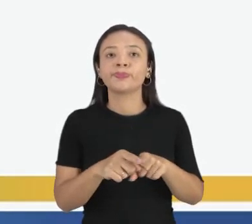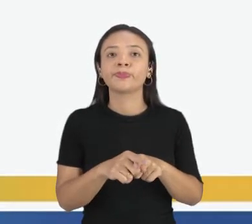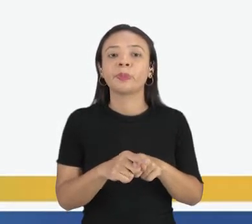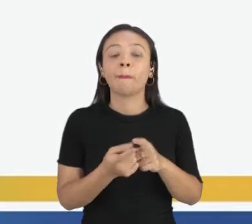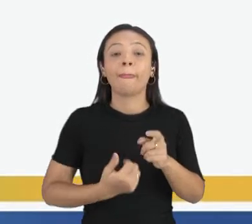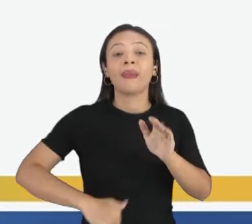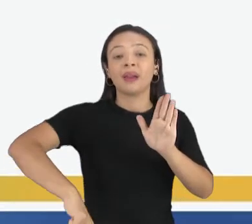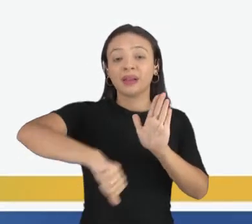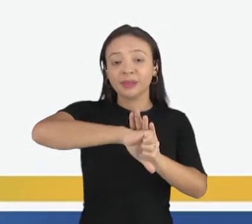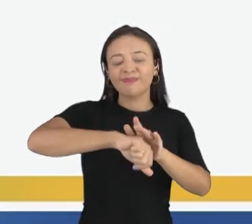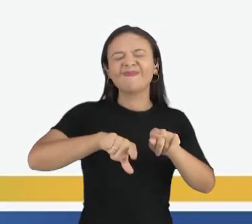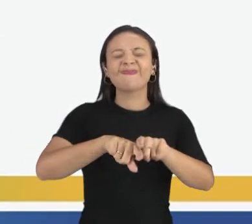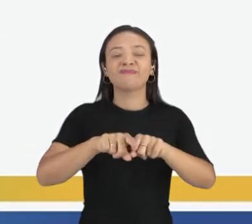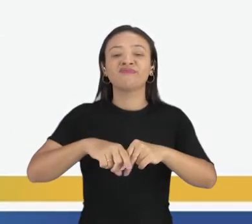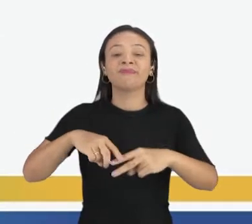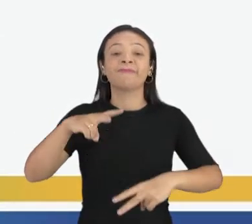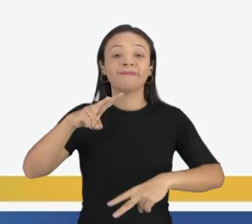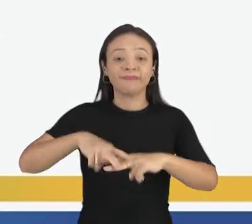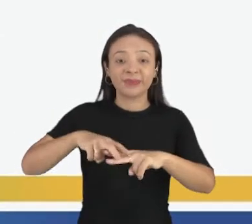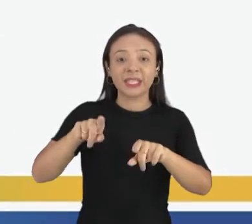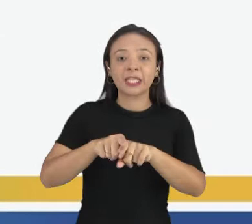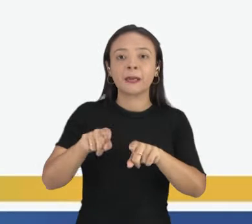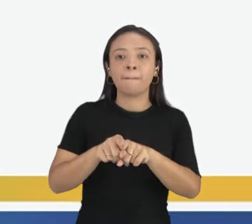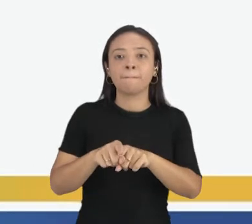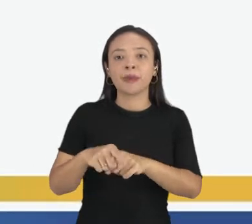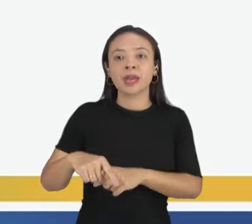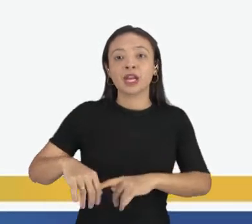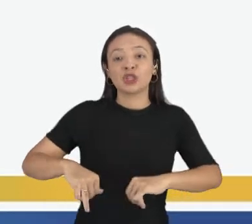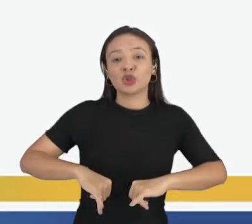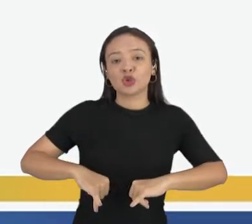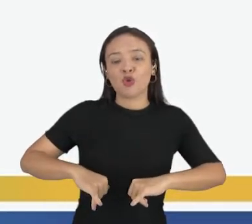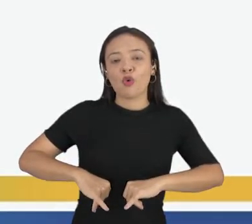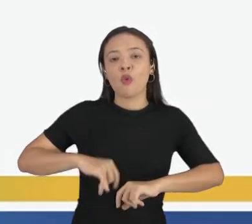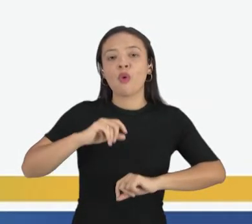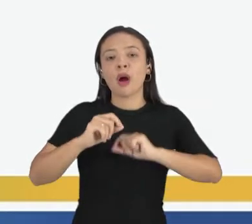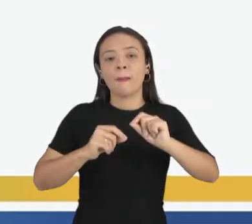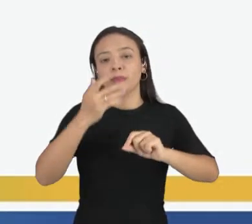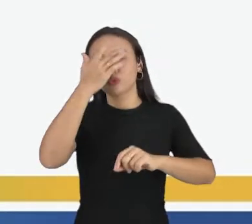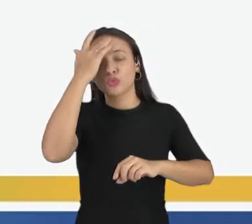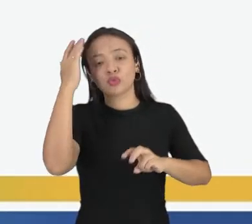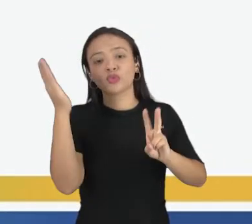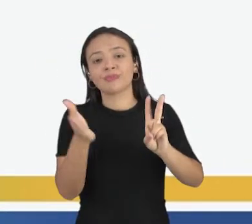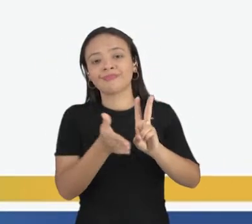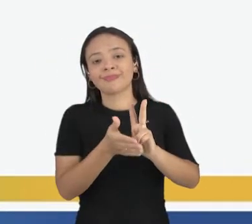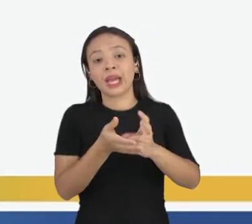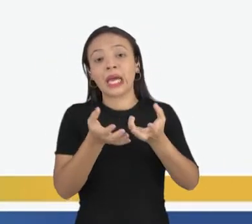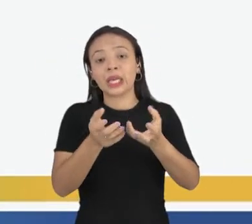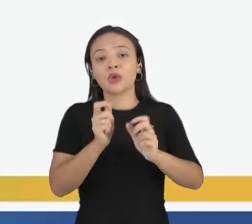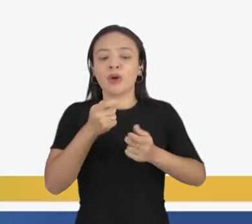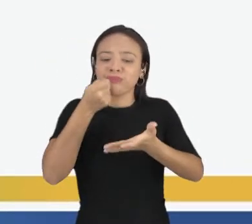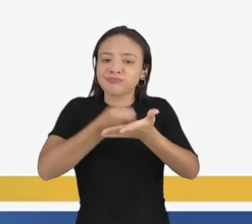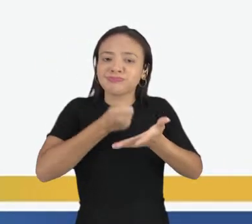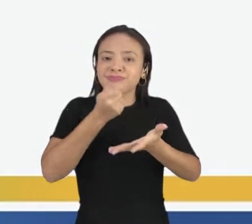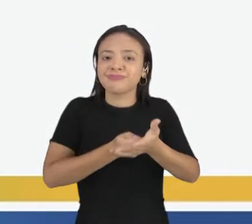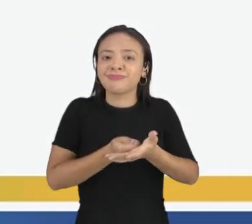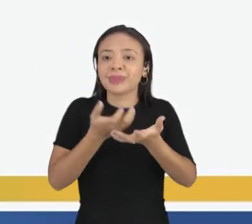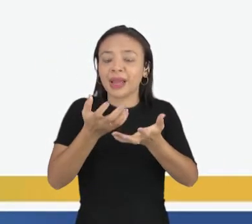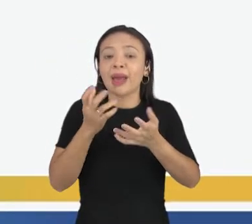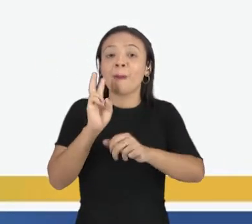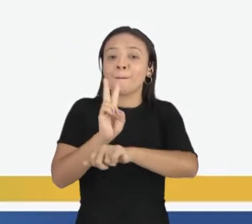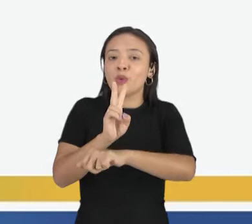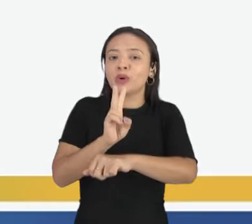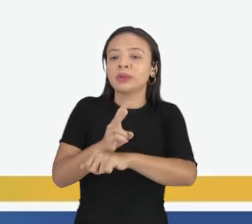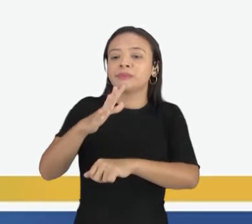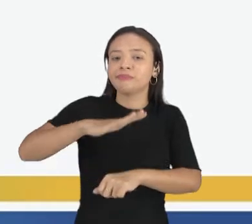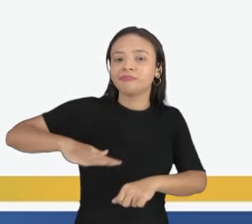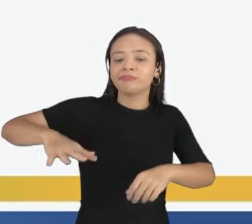criminalização, prisão e tortura de lideranças indígenas que lutavam, então, pelos seus territórios, né? Que agora o governo vem com